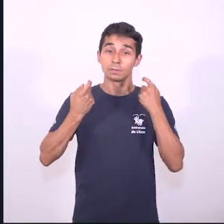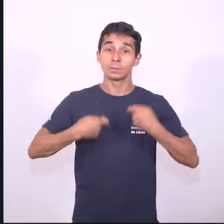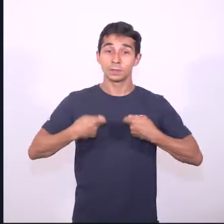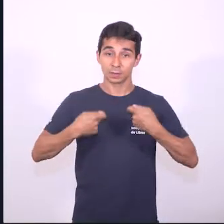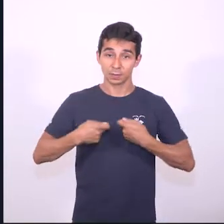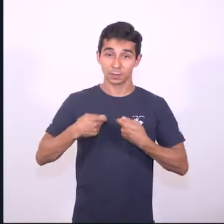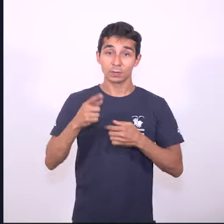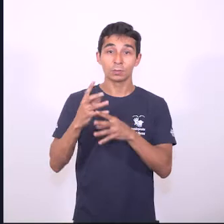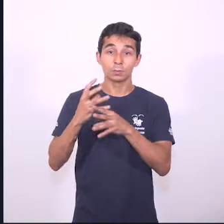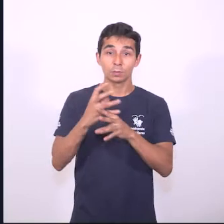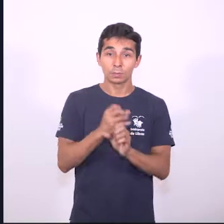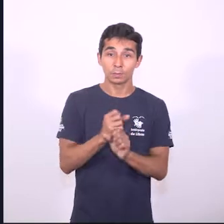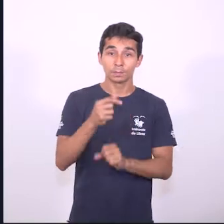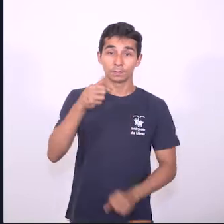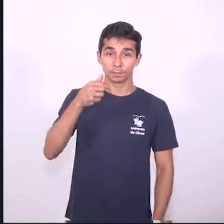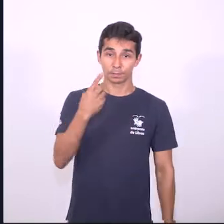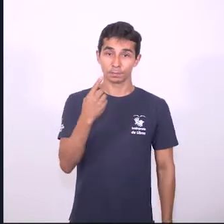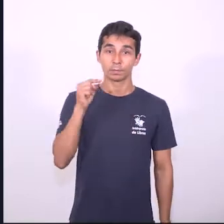71,2%.